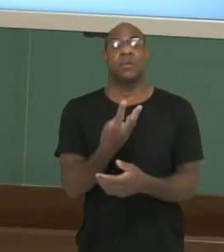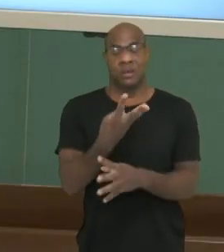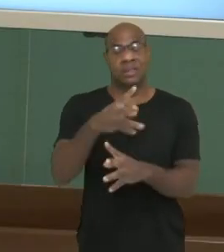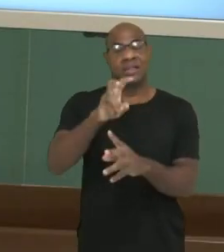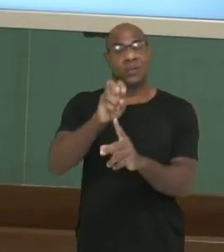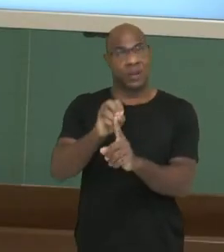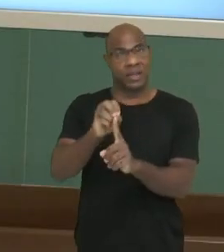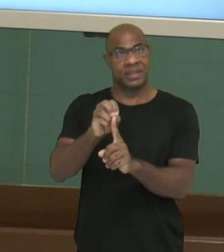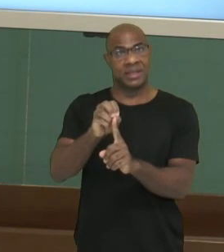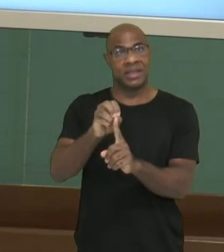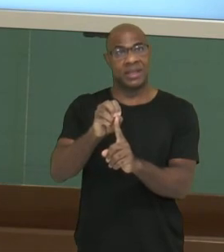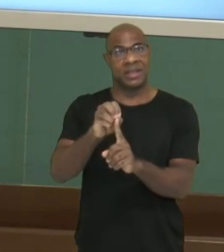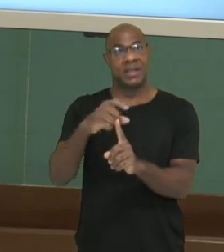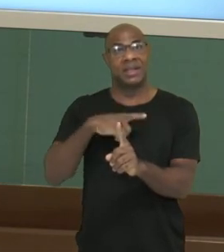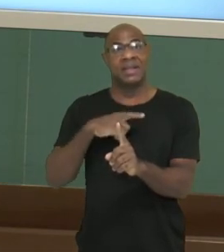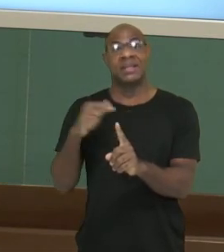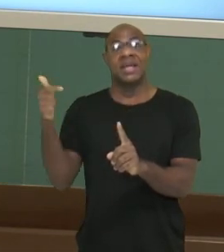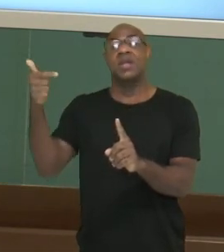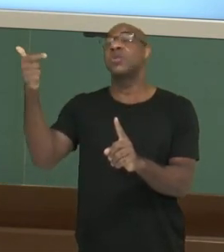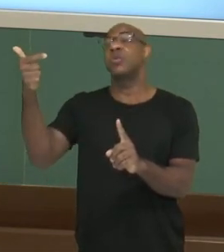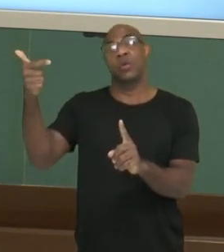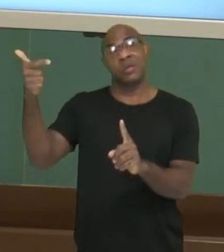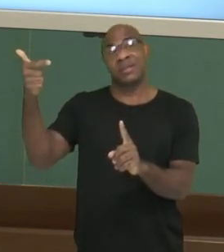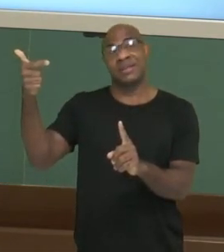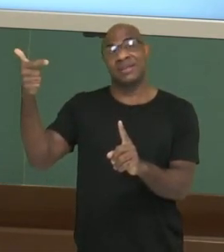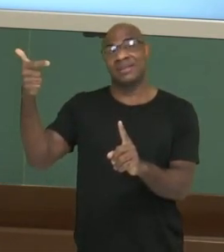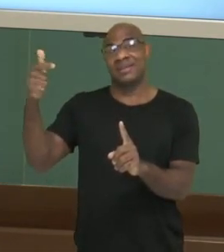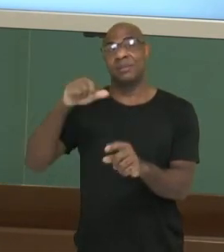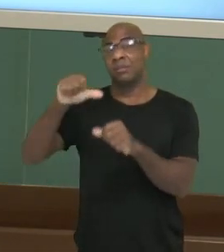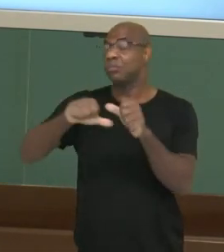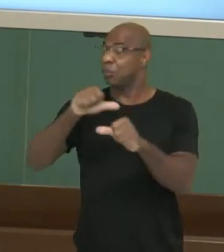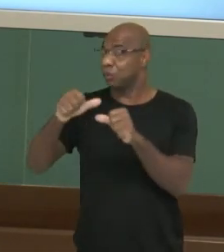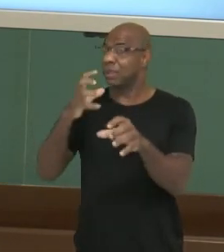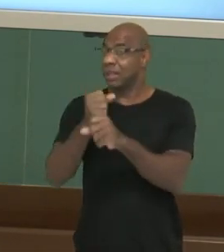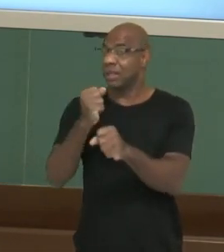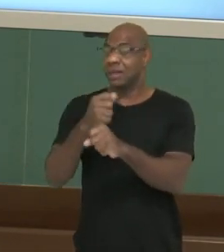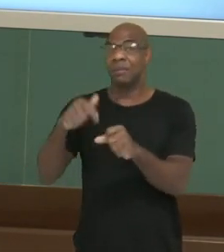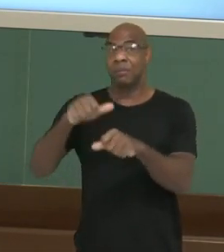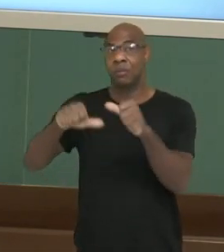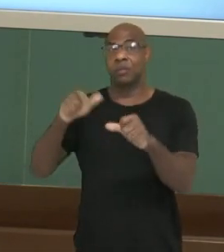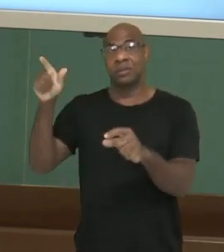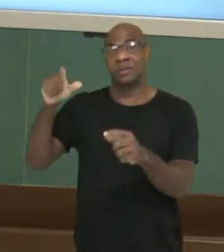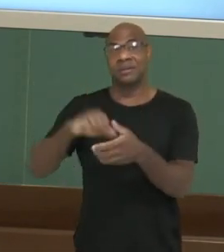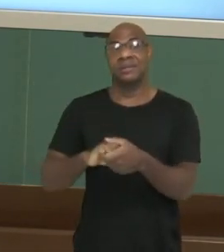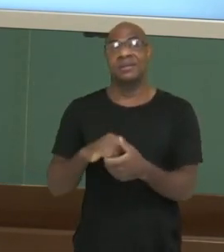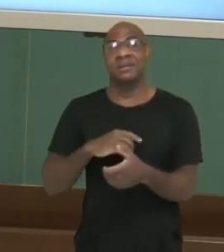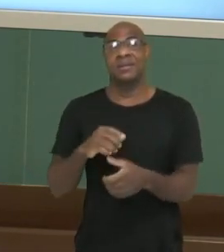parcela, mas aqui eu tenho 2 como expoente. Então, muda um pouco a continha, ó, e dá